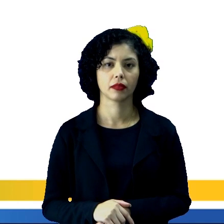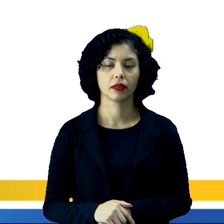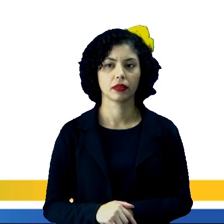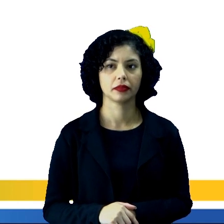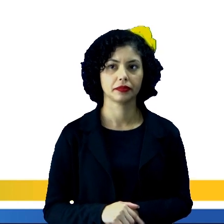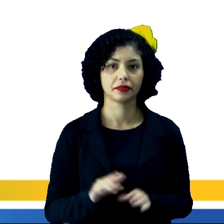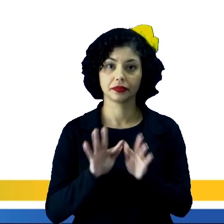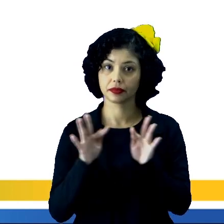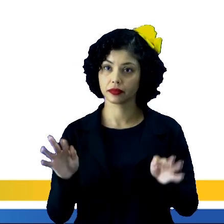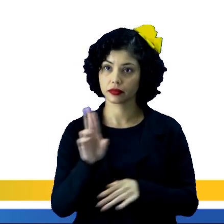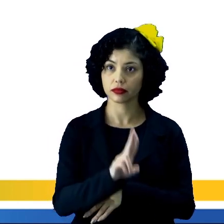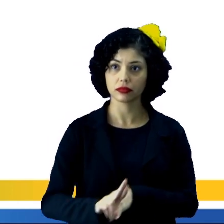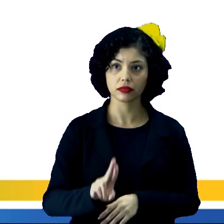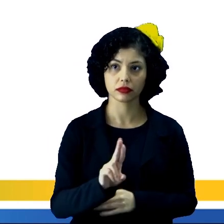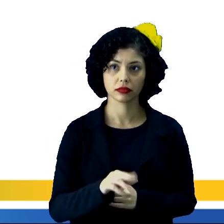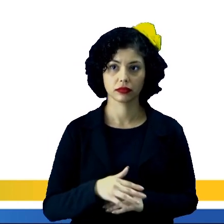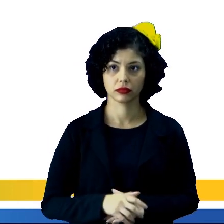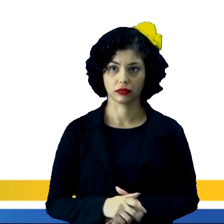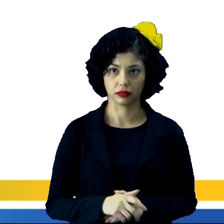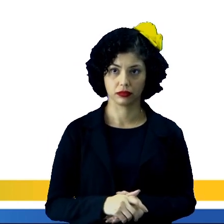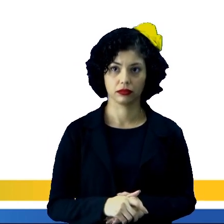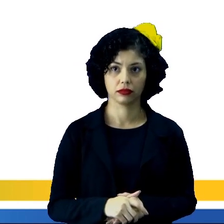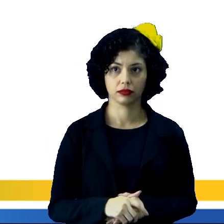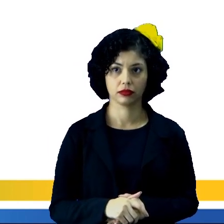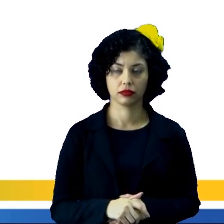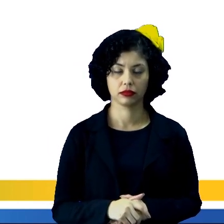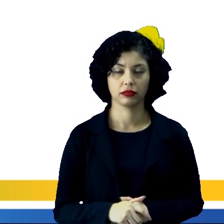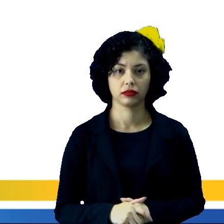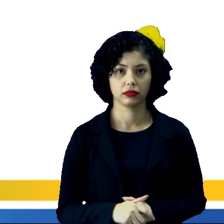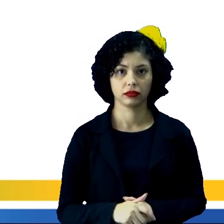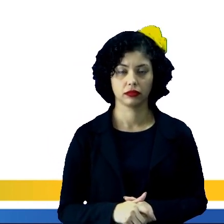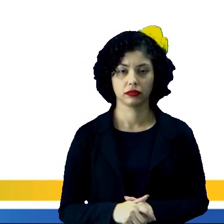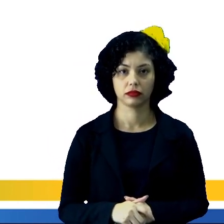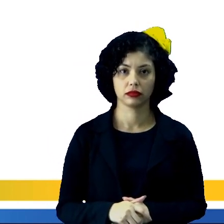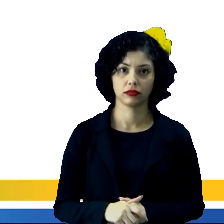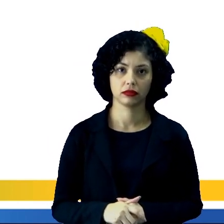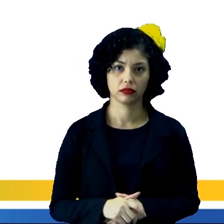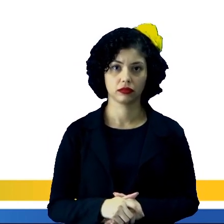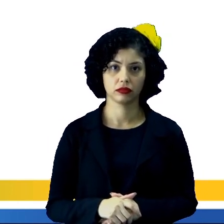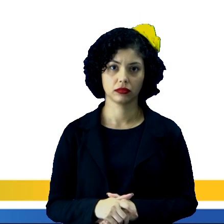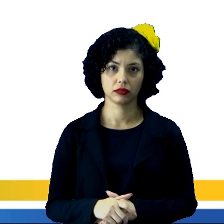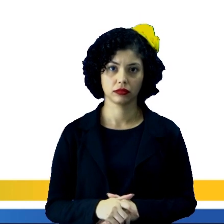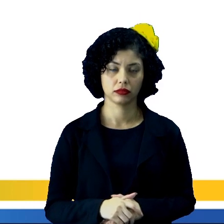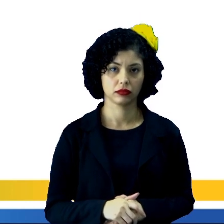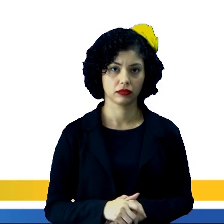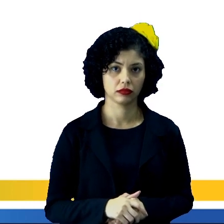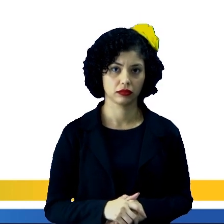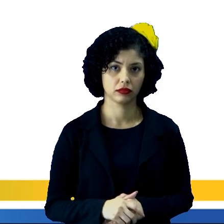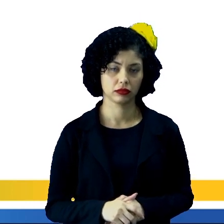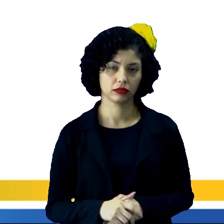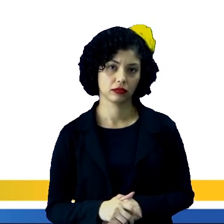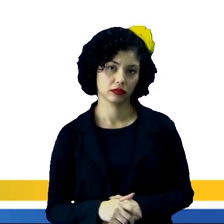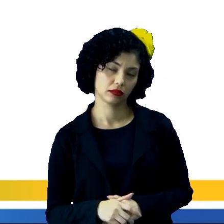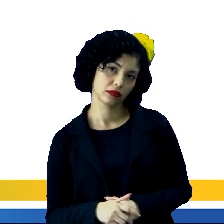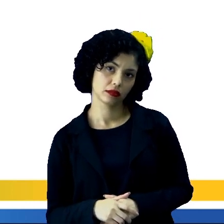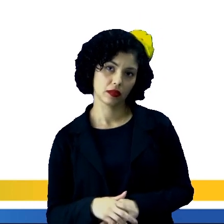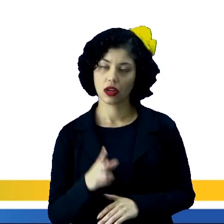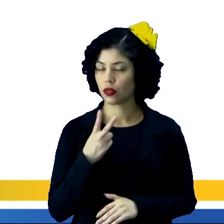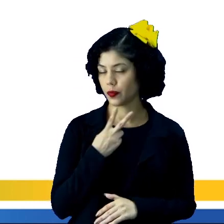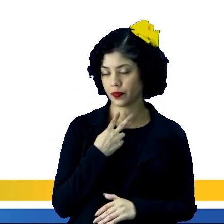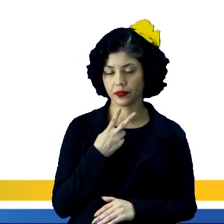Frases utilizando alternativa, nós temos I can't decide whether to study German or French. Eu